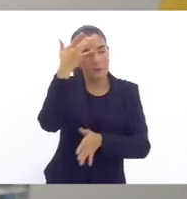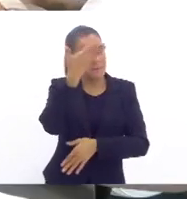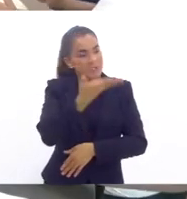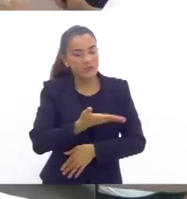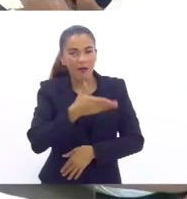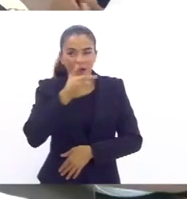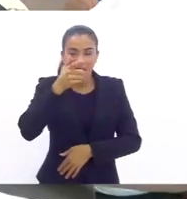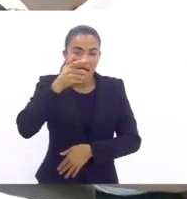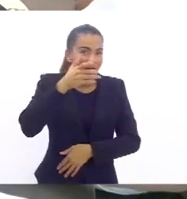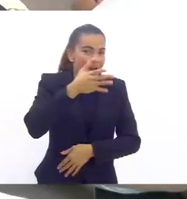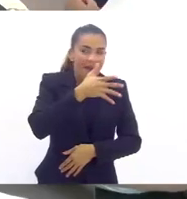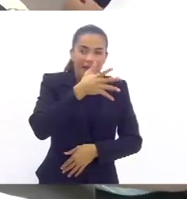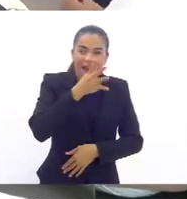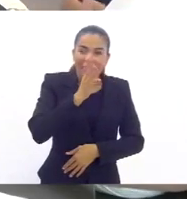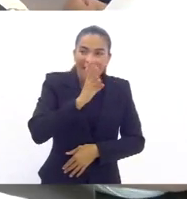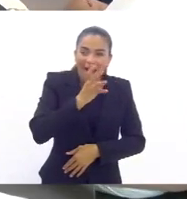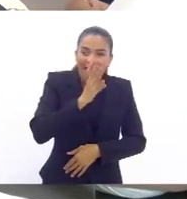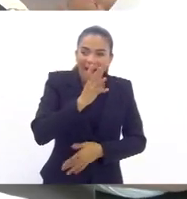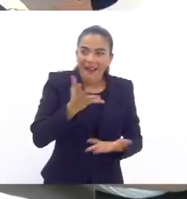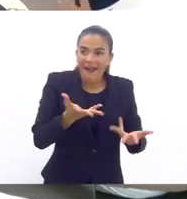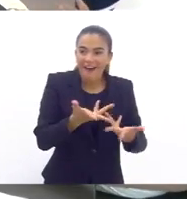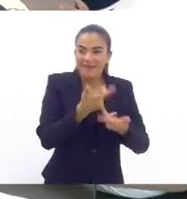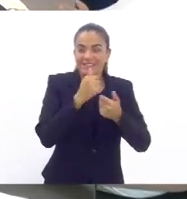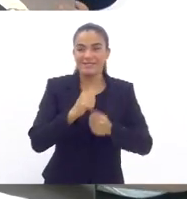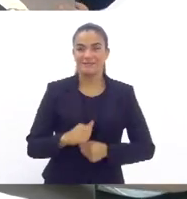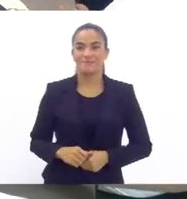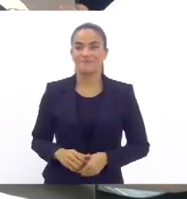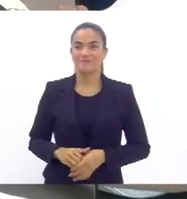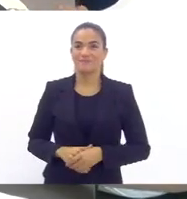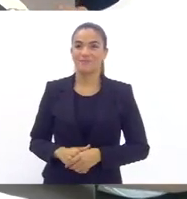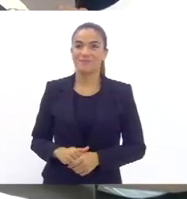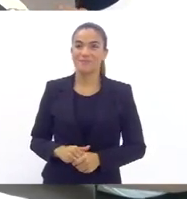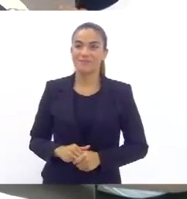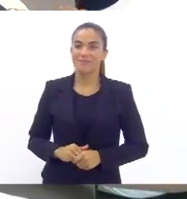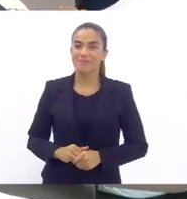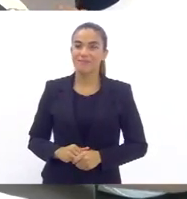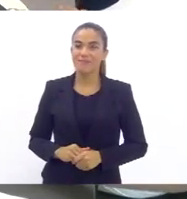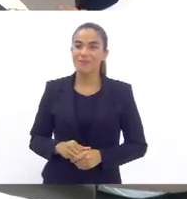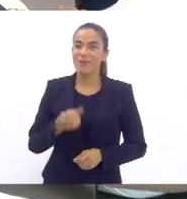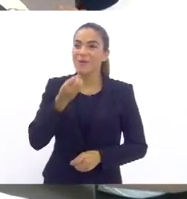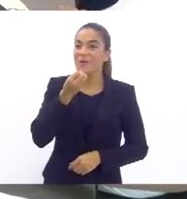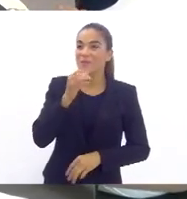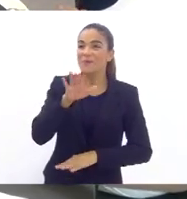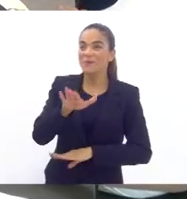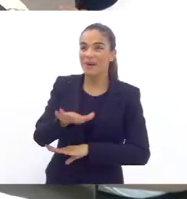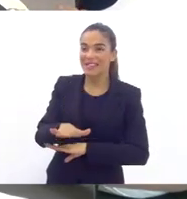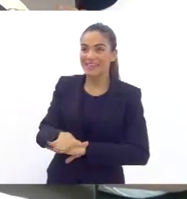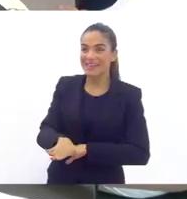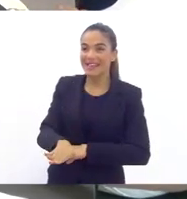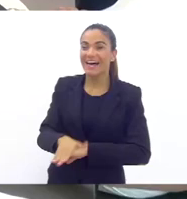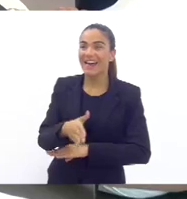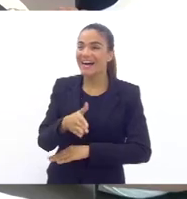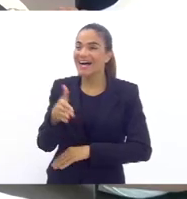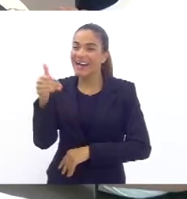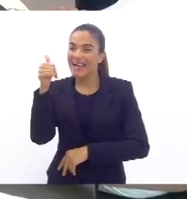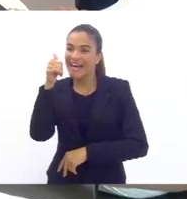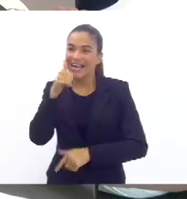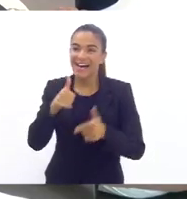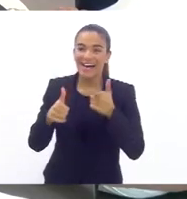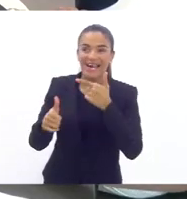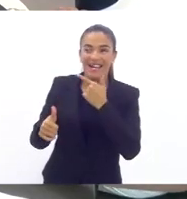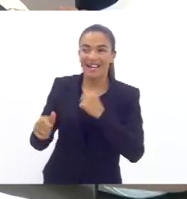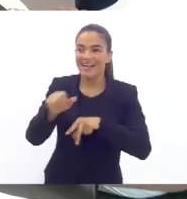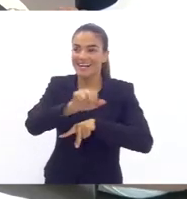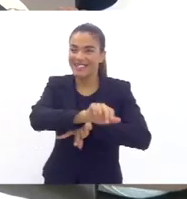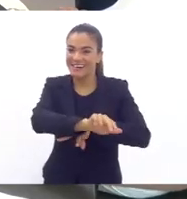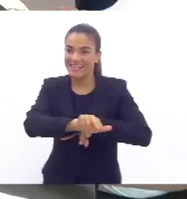admirável Luciano é um prazer estar aqui do teu lado Boa tarde a todas todos e todos